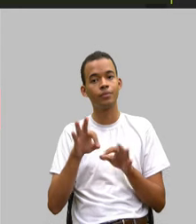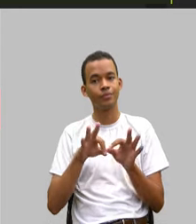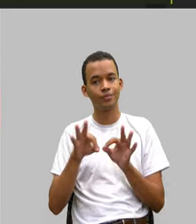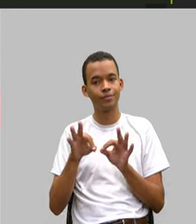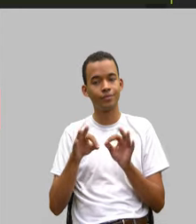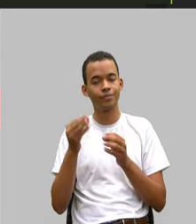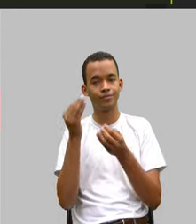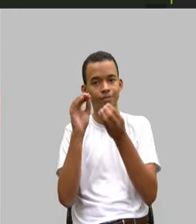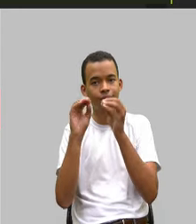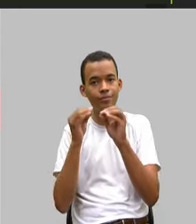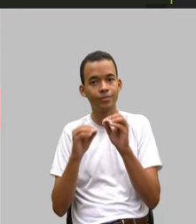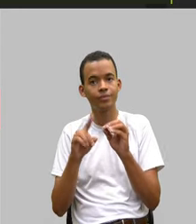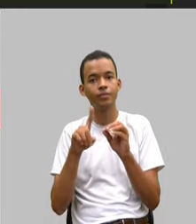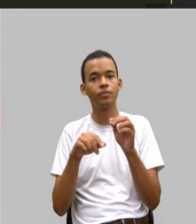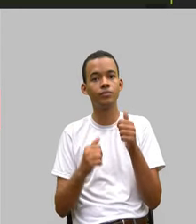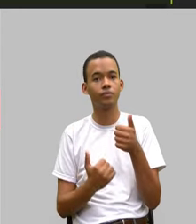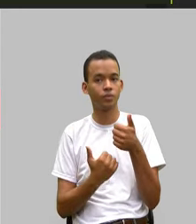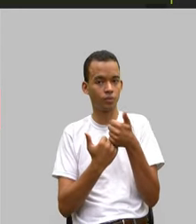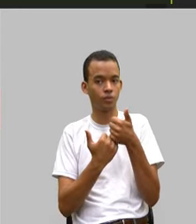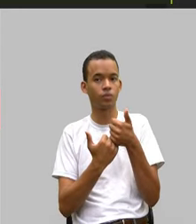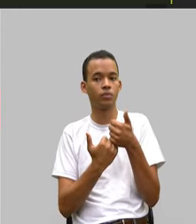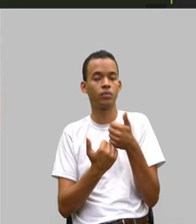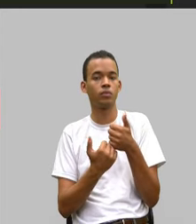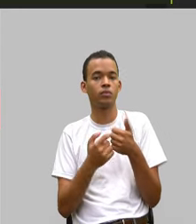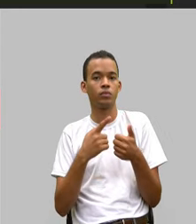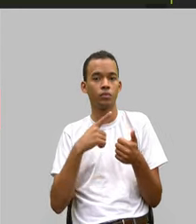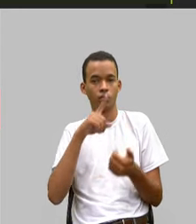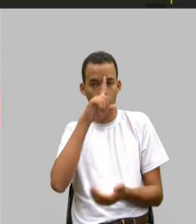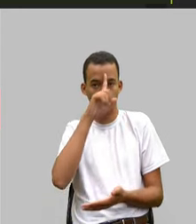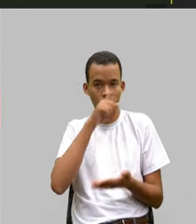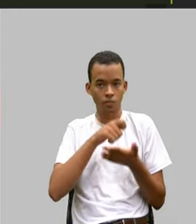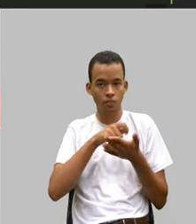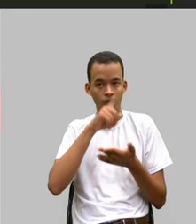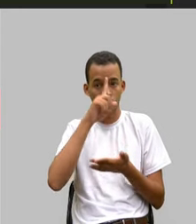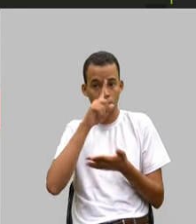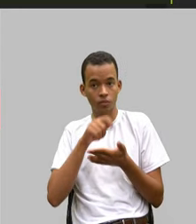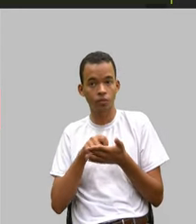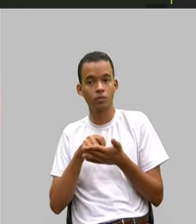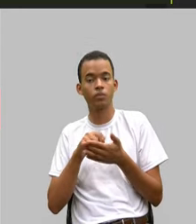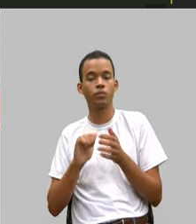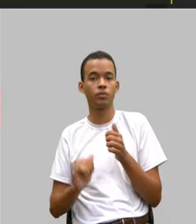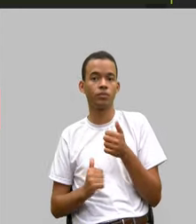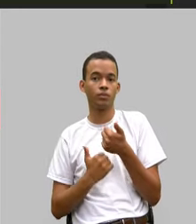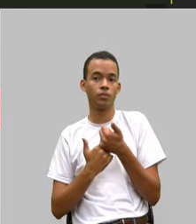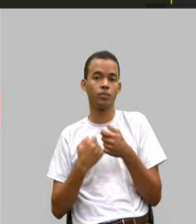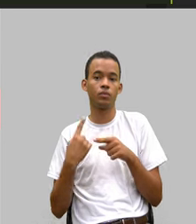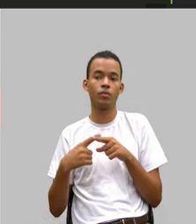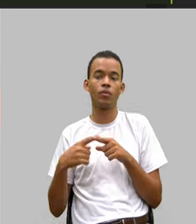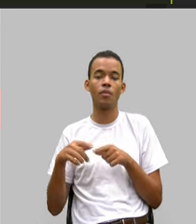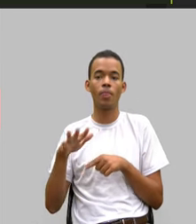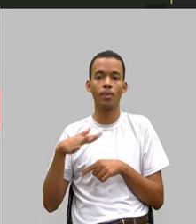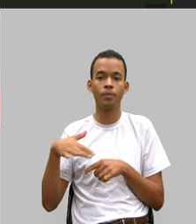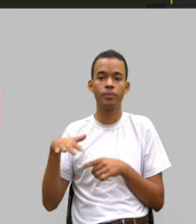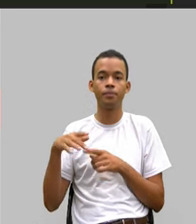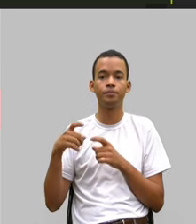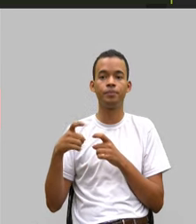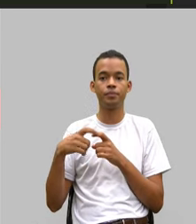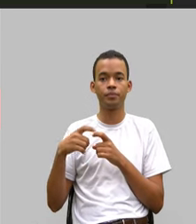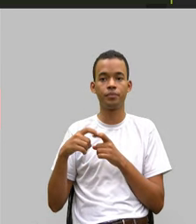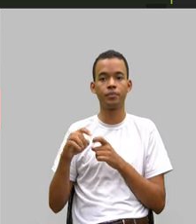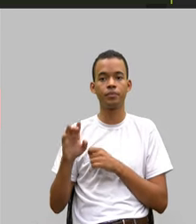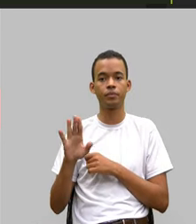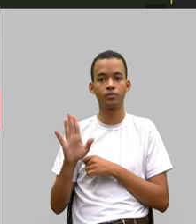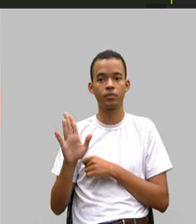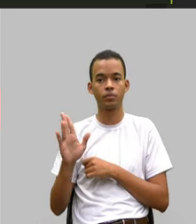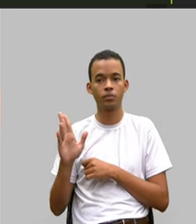Eh um apoio na tomada de decisão hoje a gente não tem eh na cannabis medicinal relatos de caso né a